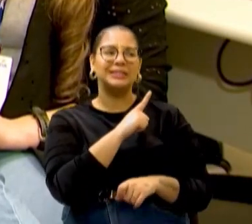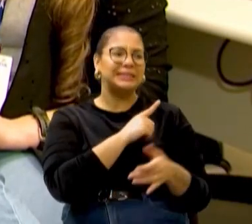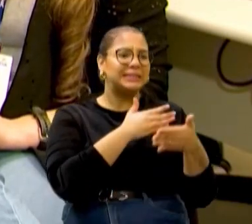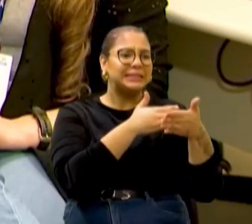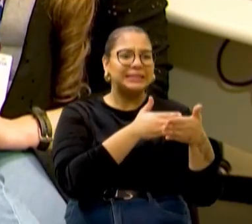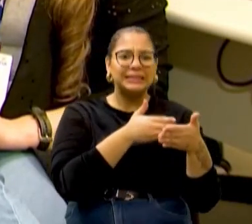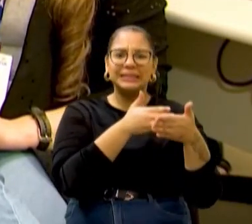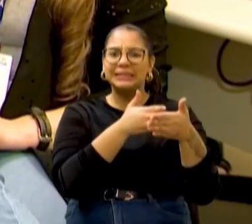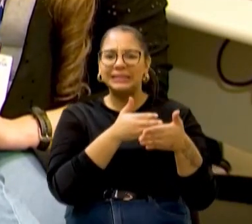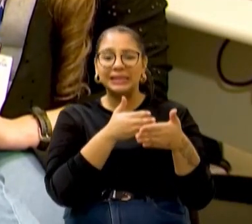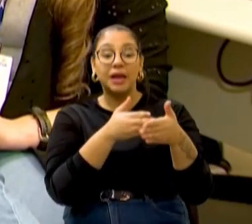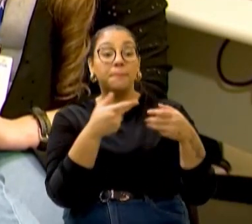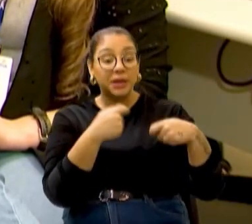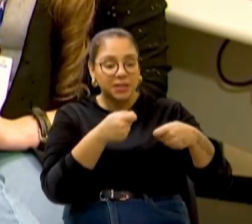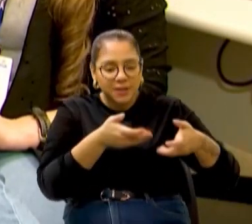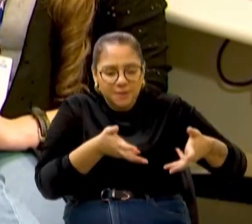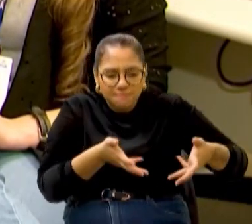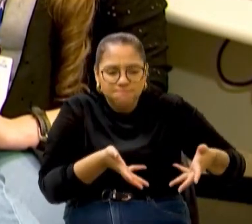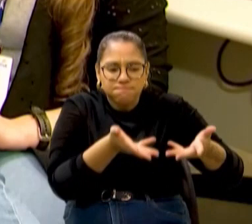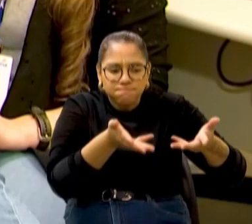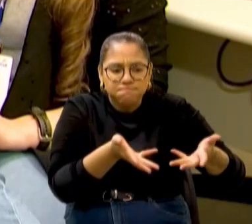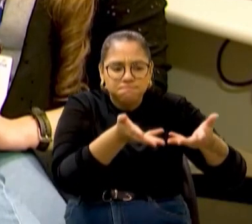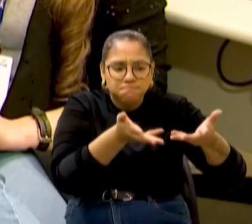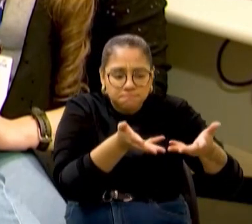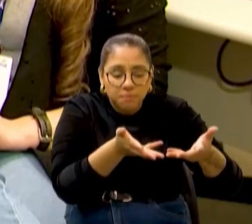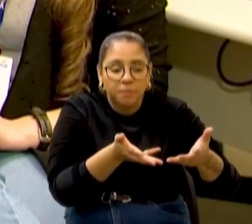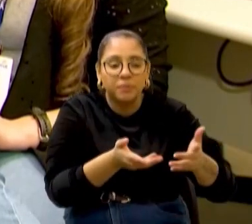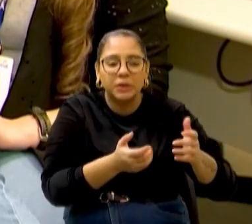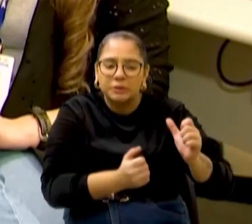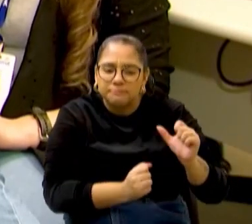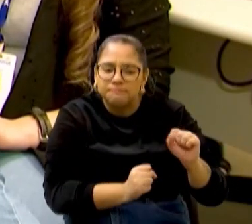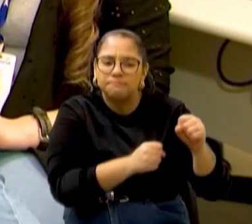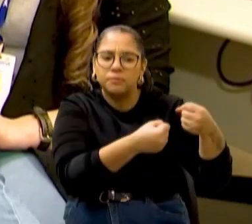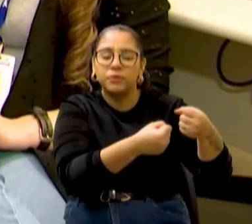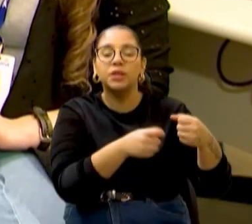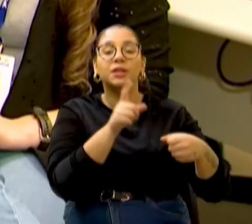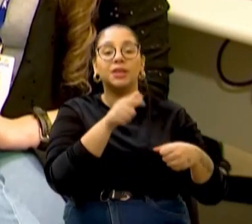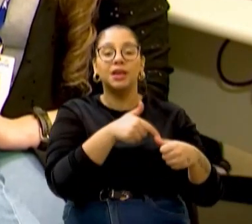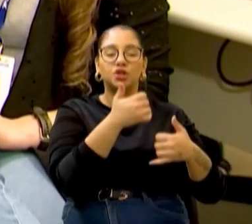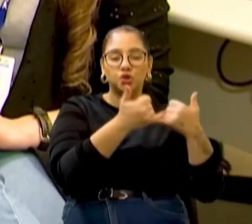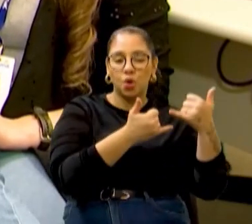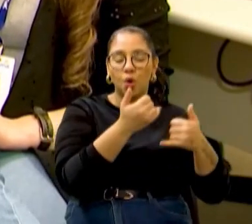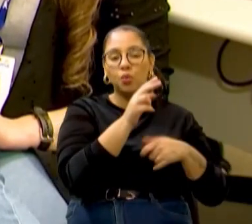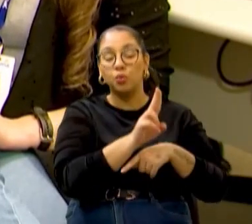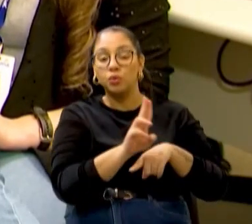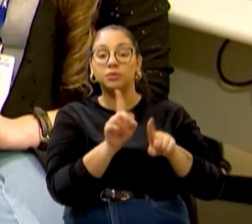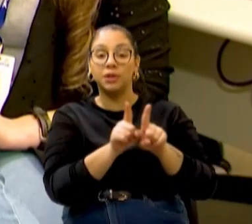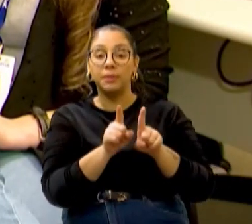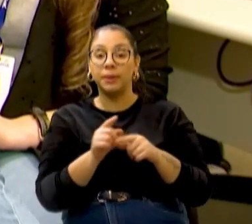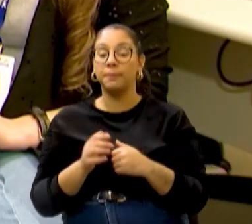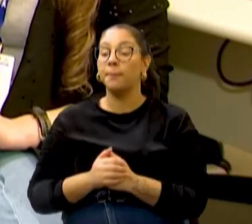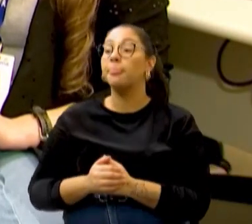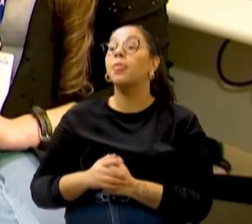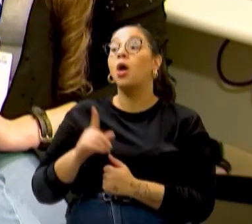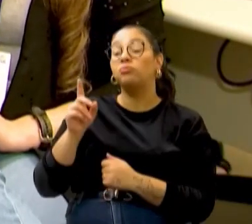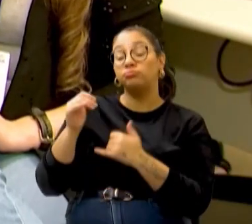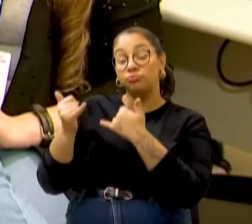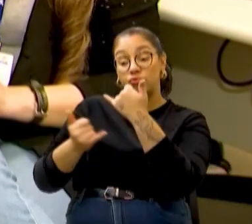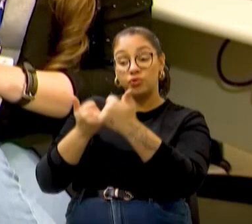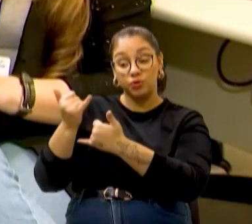assim dificuldade que você acha que deve ser mais trabalhado não é até em cima desses programas desses